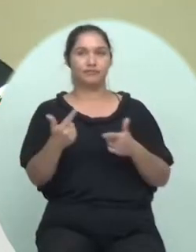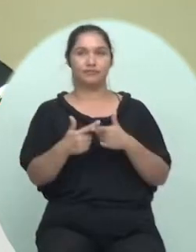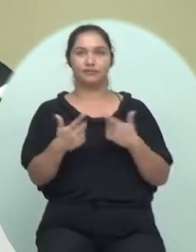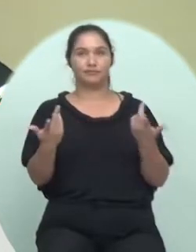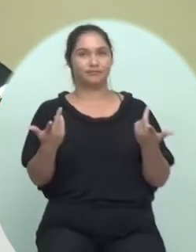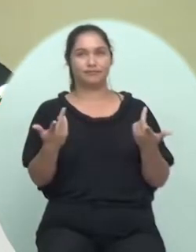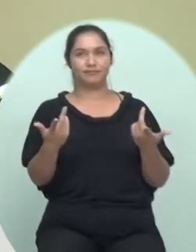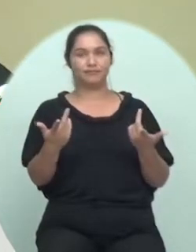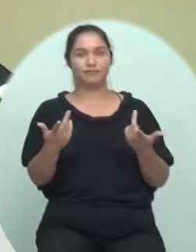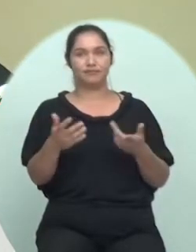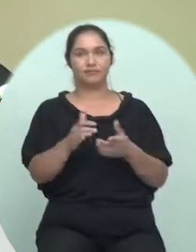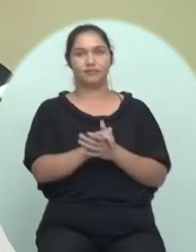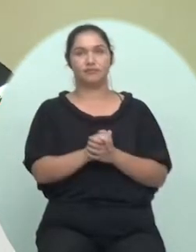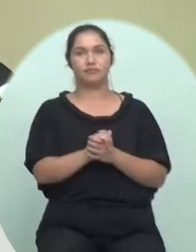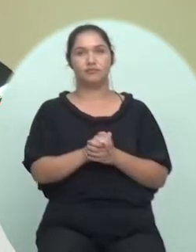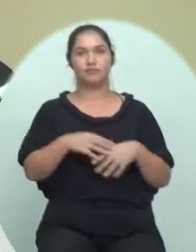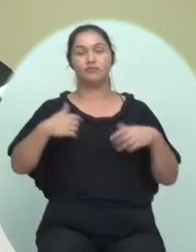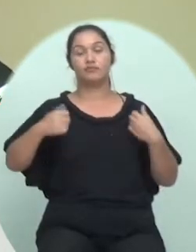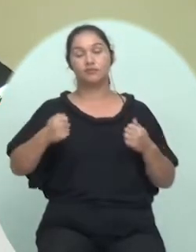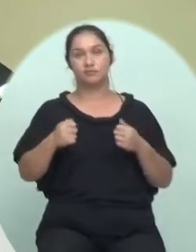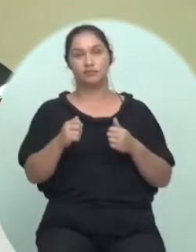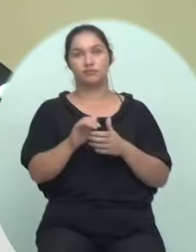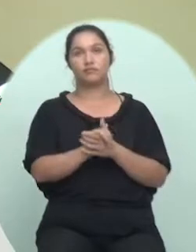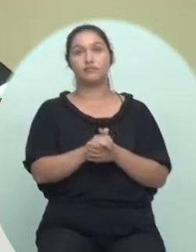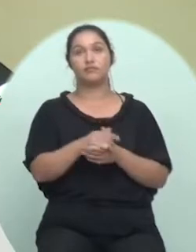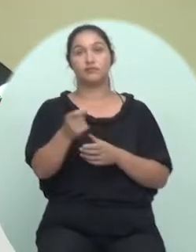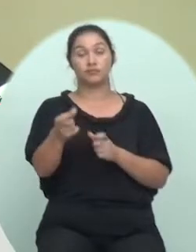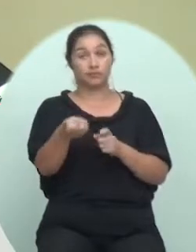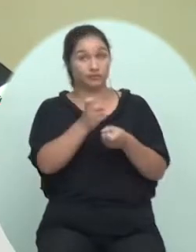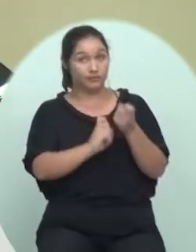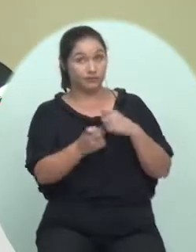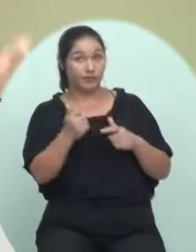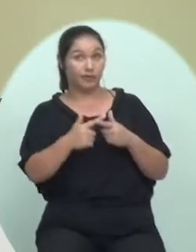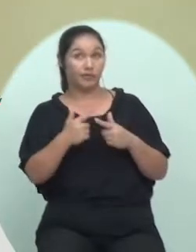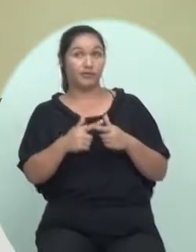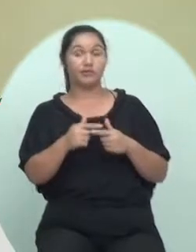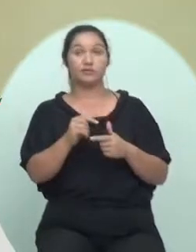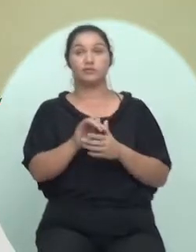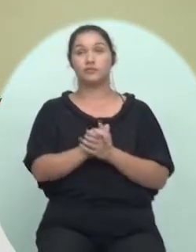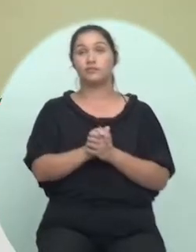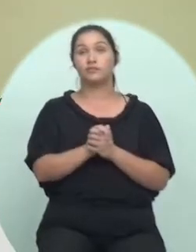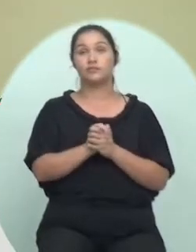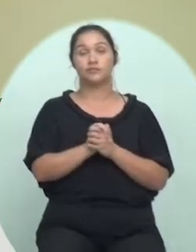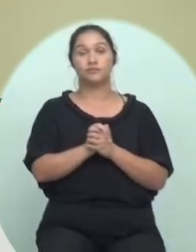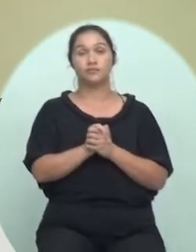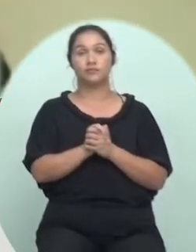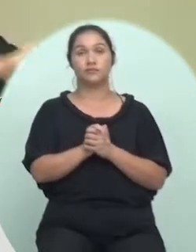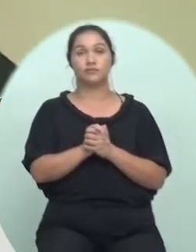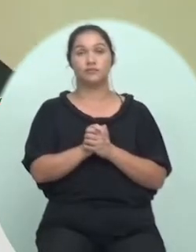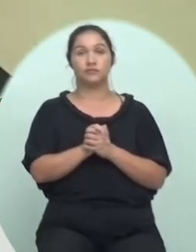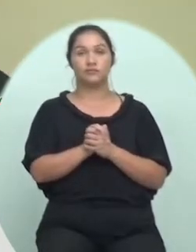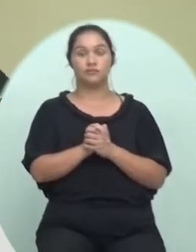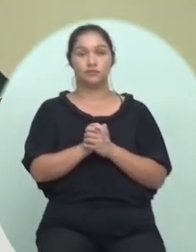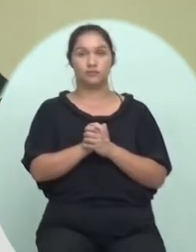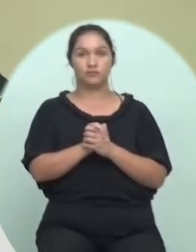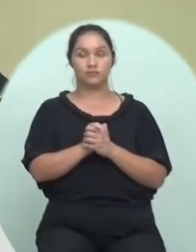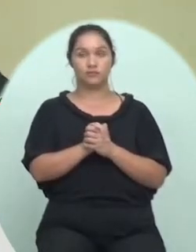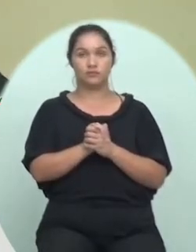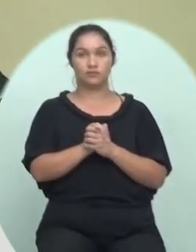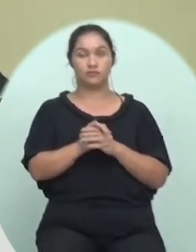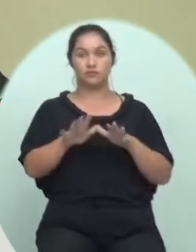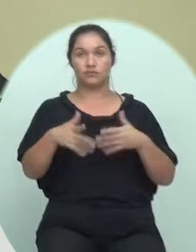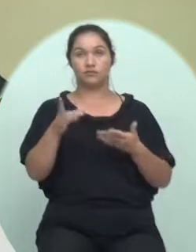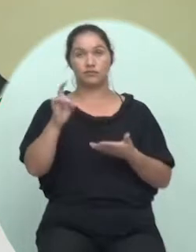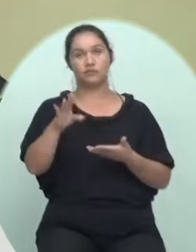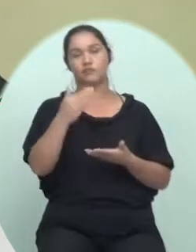ela faz, estraga e refaz de novo para gerar mais, às vezes, lucro e não despesa, né? Não se pensa para frente. Então é